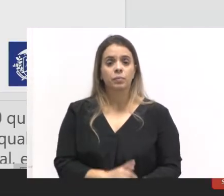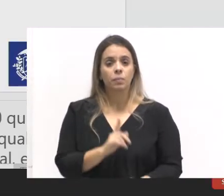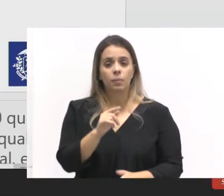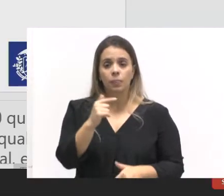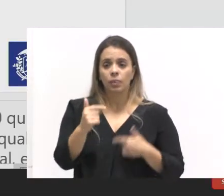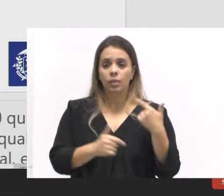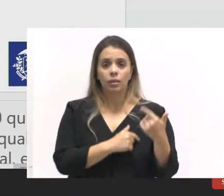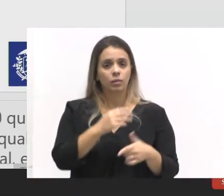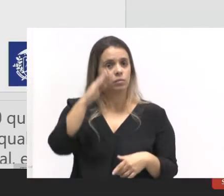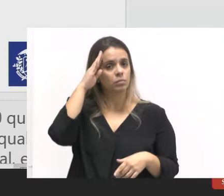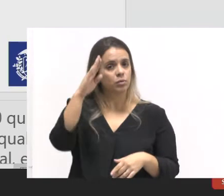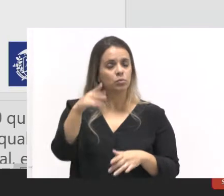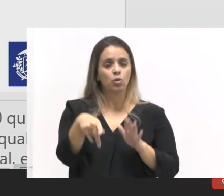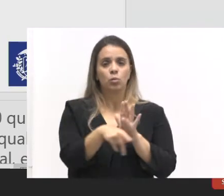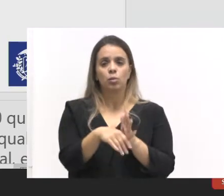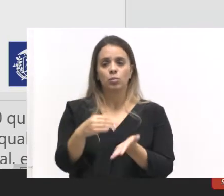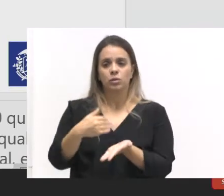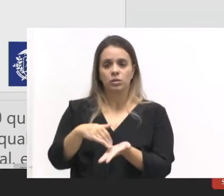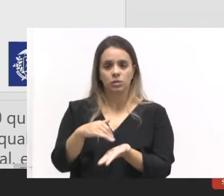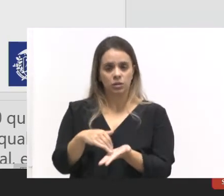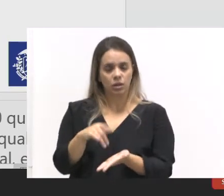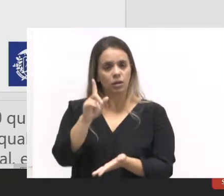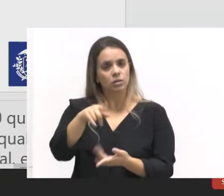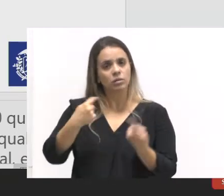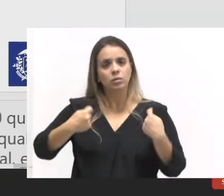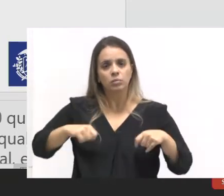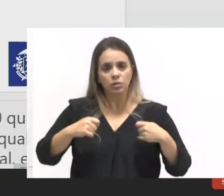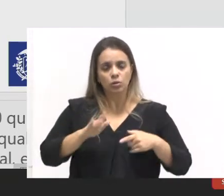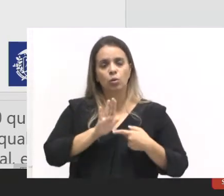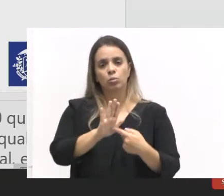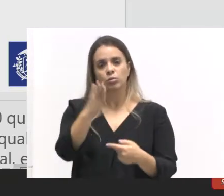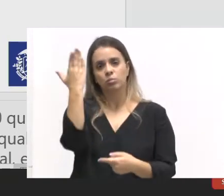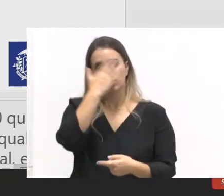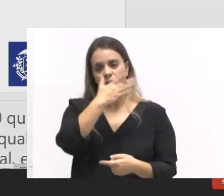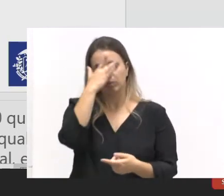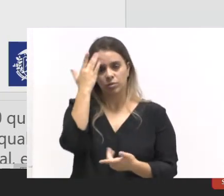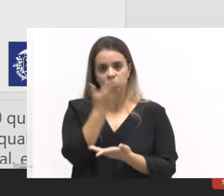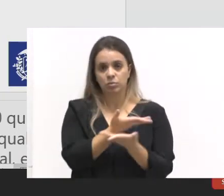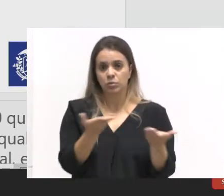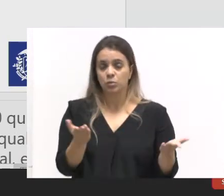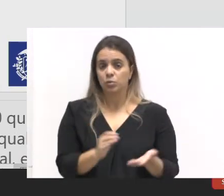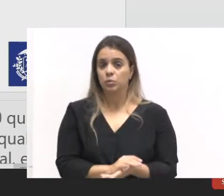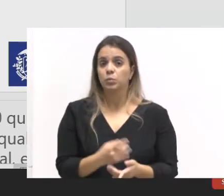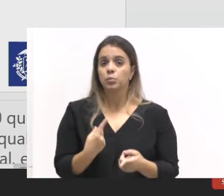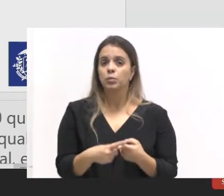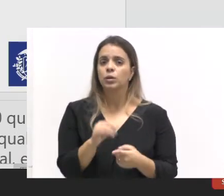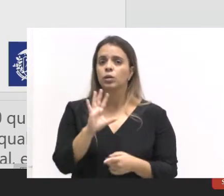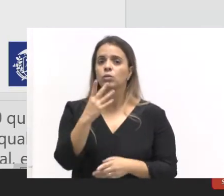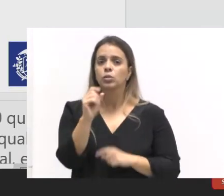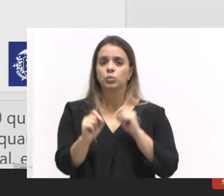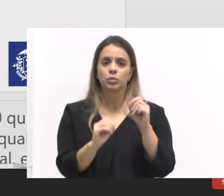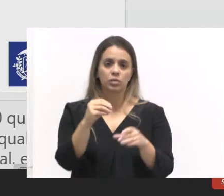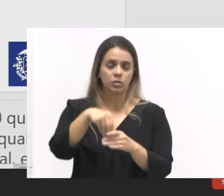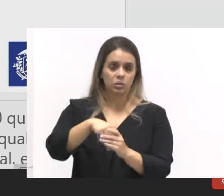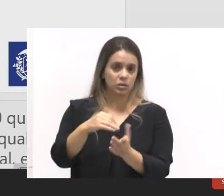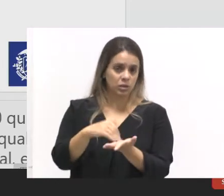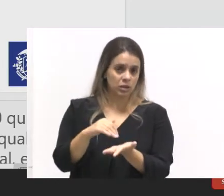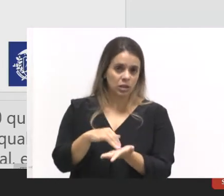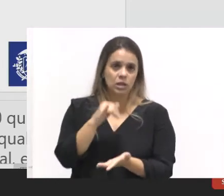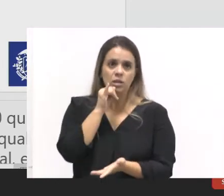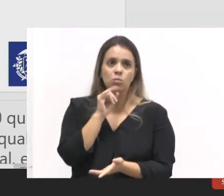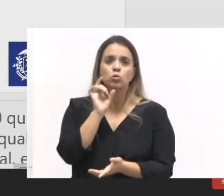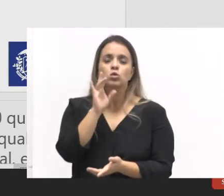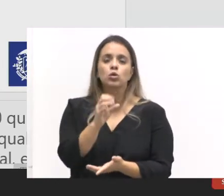atividade que essa secretaria precisa colocar para a população. O que, que ocorre? Nossa secretaria não é uma secretaria que